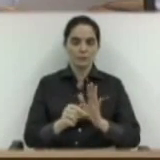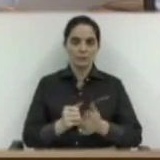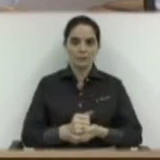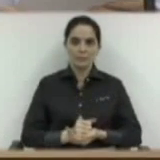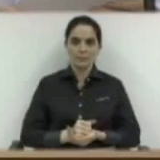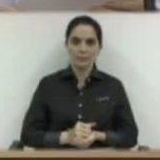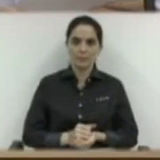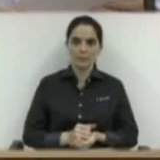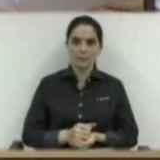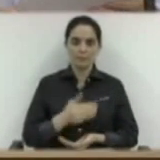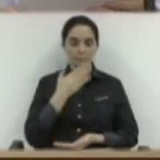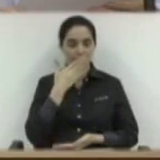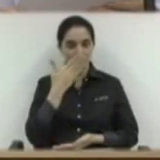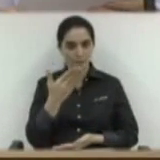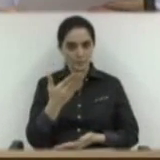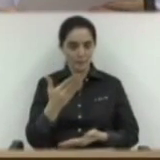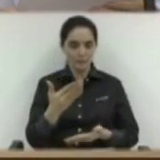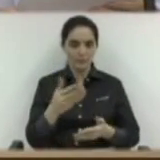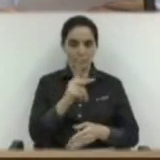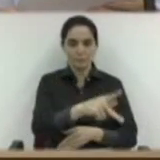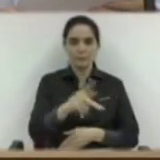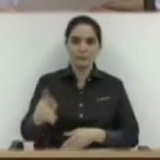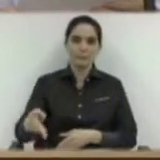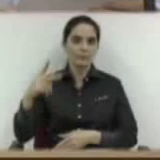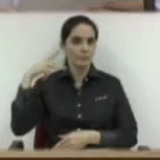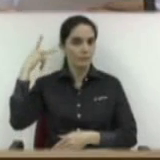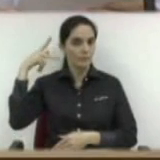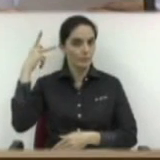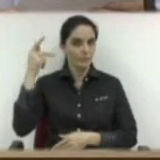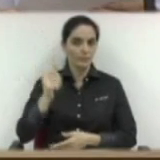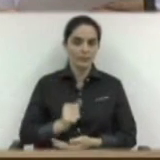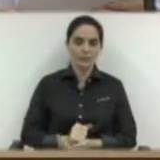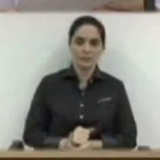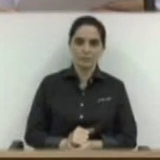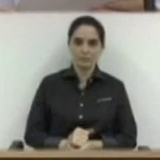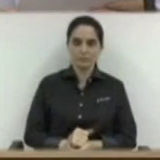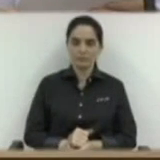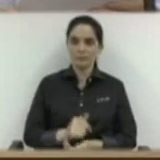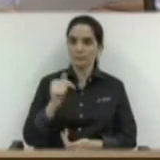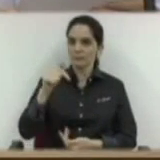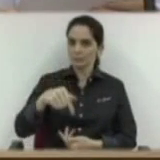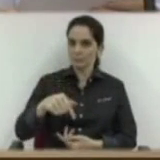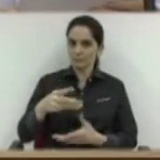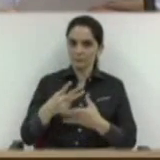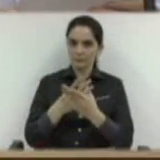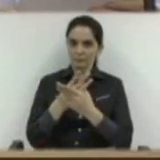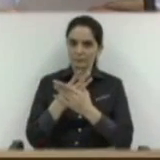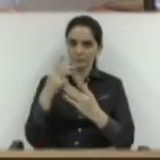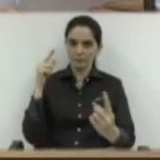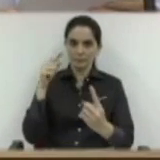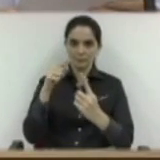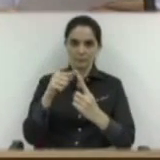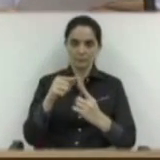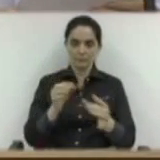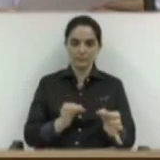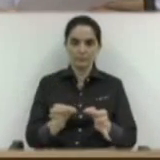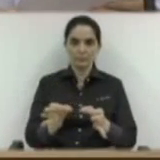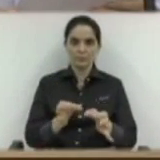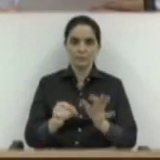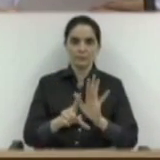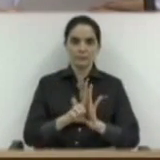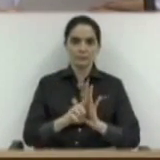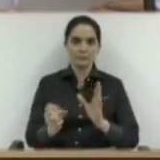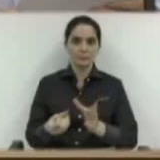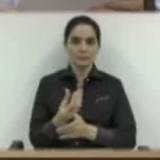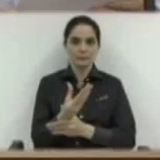a presença de Vossa Excelência e dos dignos vereadores que compõem essa egrégia Câmara Municipal com o objetivo de encaminhar projeto de lei que